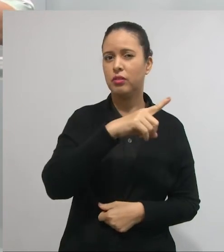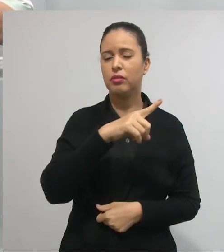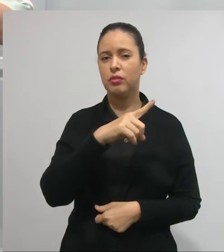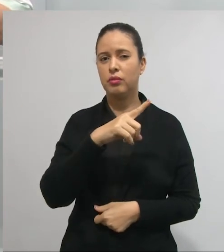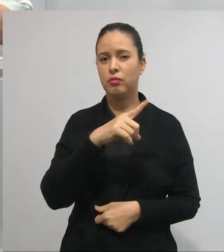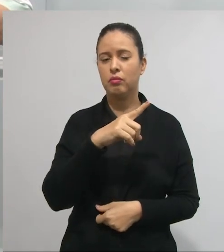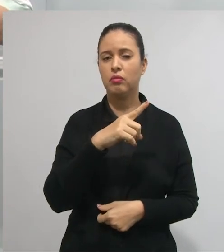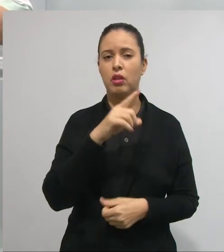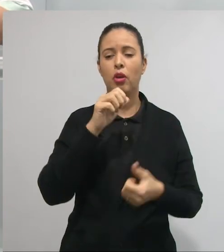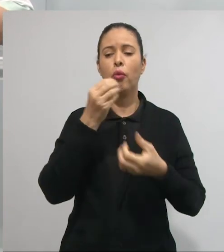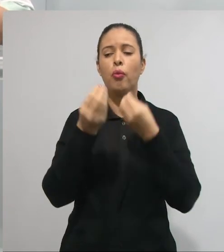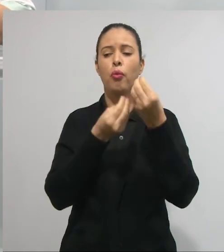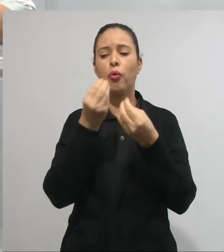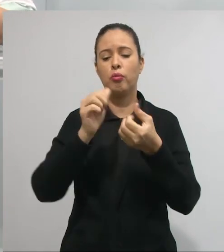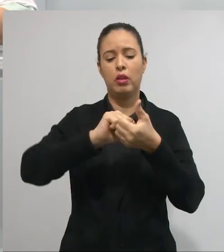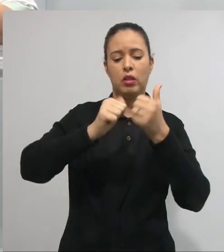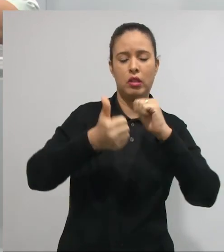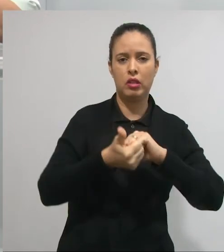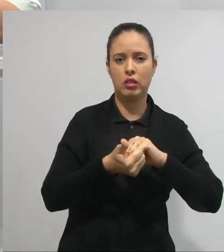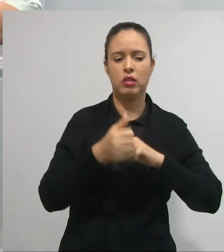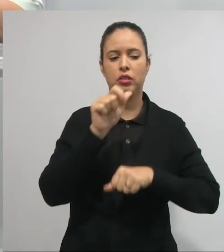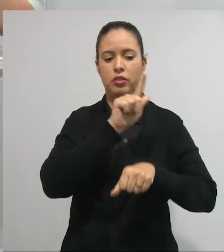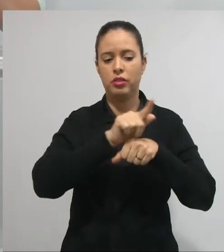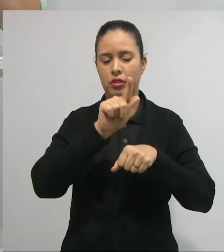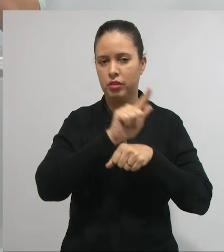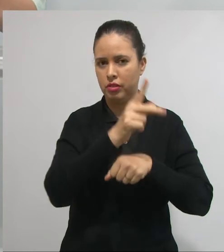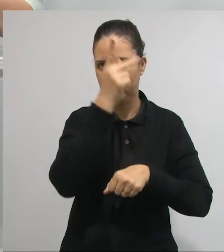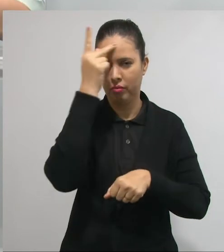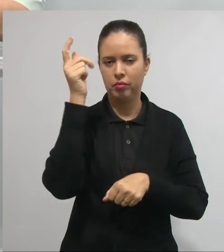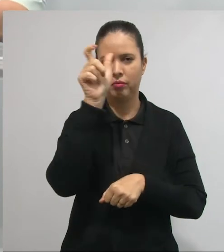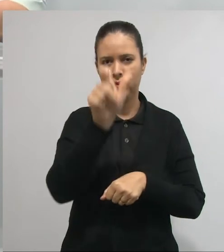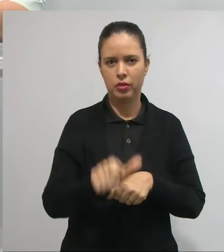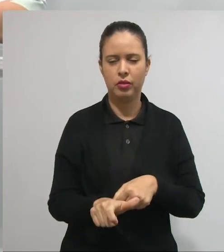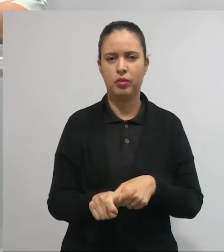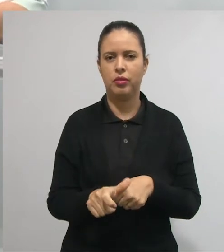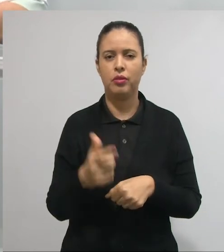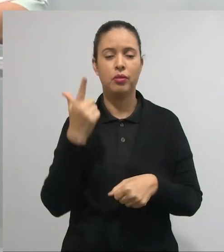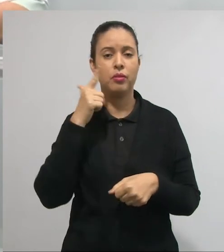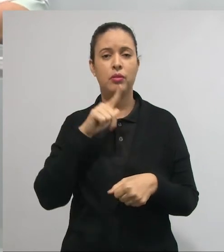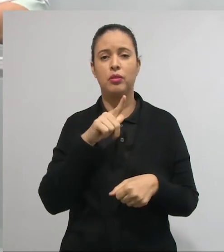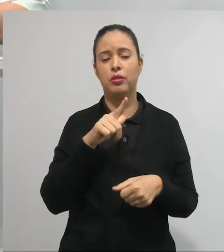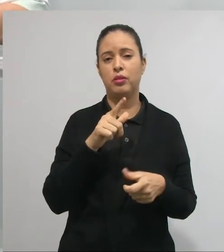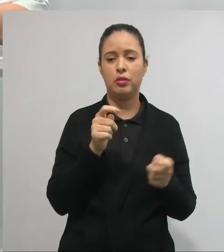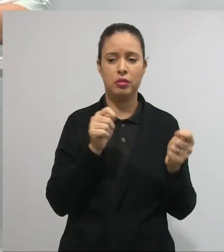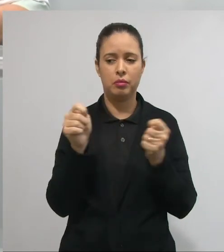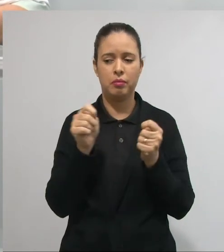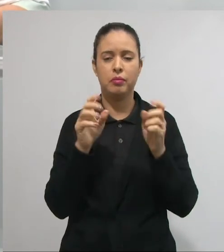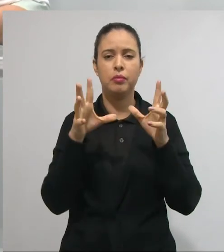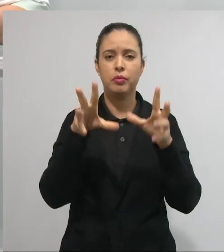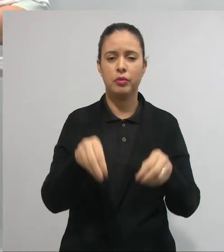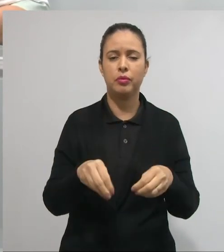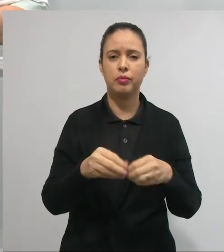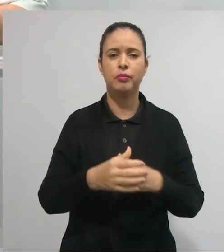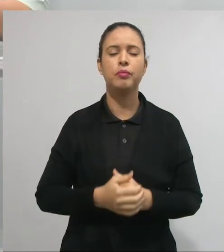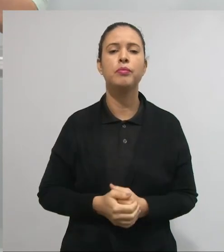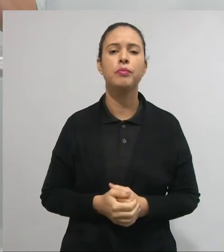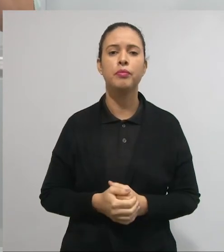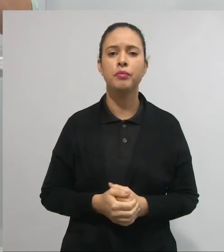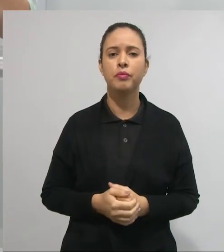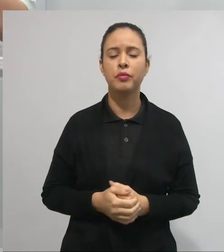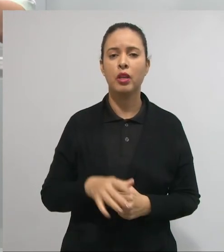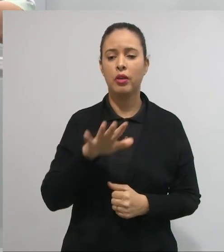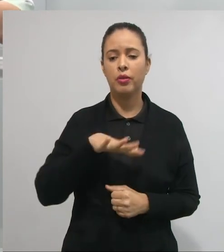aprendeu a lidar com tudo isso de tal forma que a coisa pública seja feita e seja